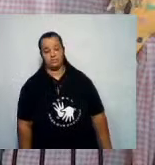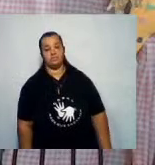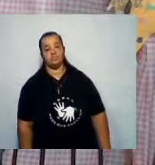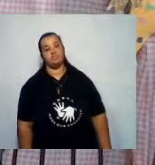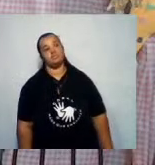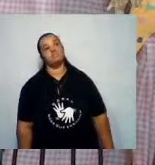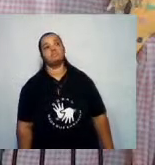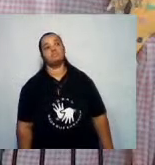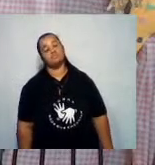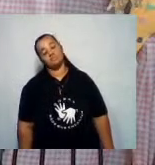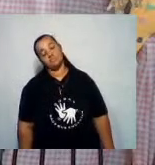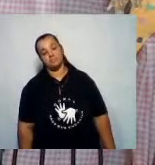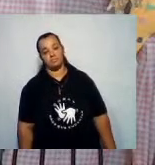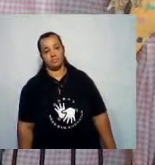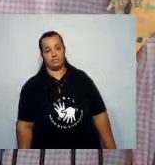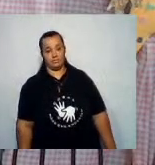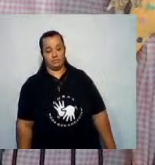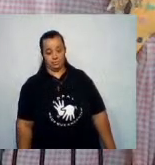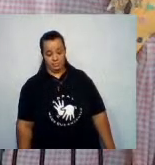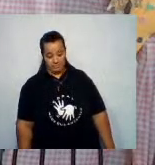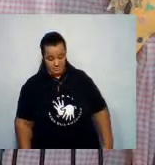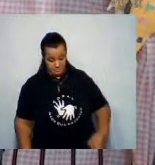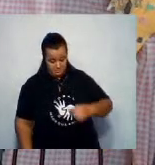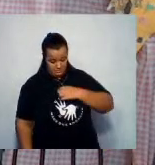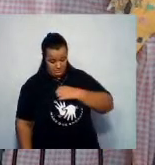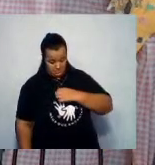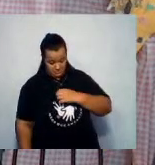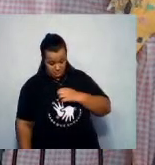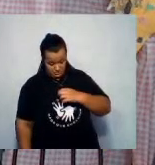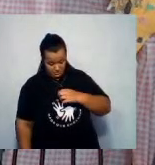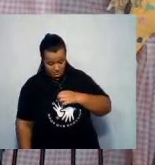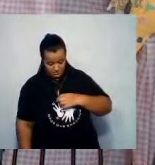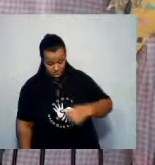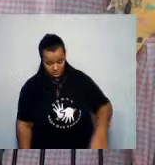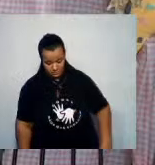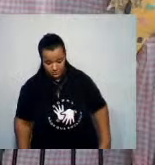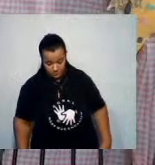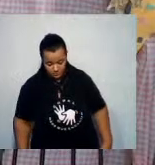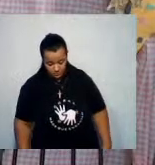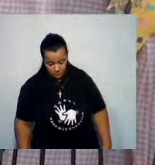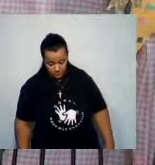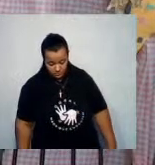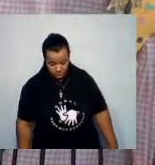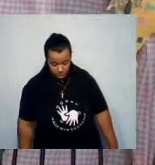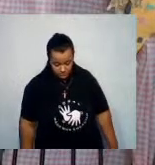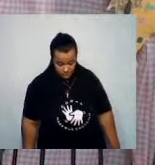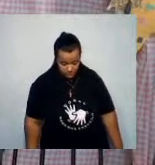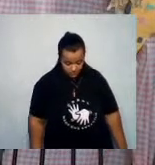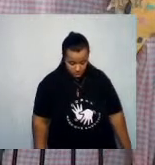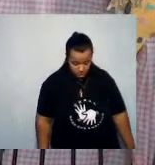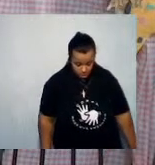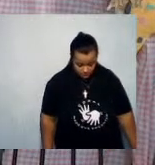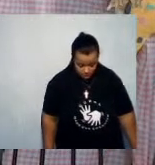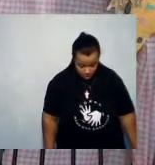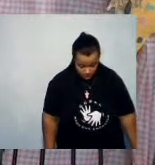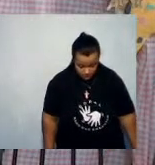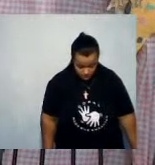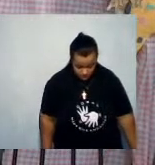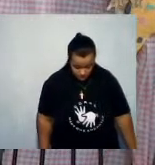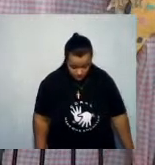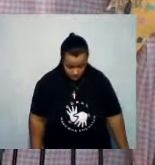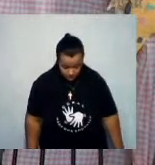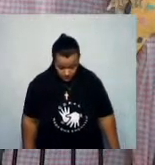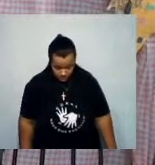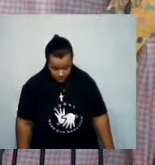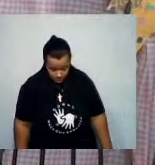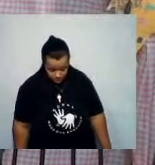também pela estrutura de Sorrir Tudo, né? Sim, Silvino Sintra, primeira-dama Fernanda Tessaro, o vice André Rogério, um beijo carinhoso para vocês.